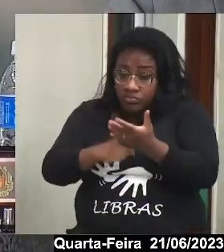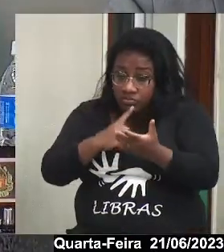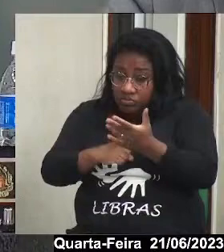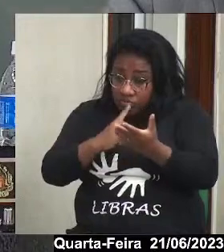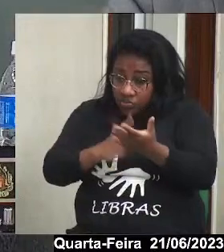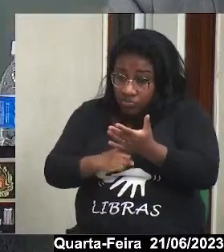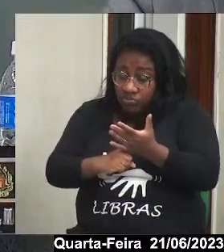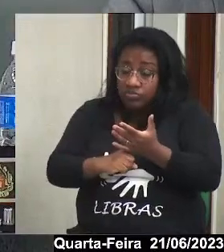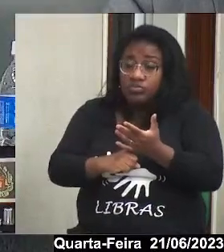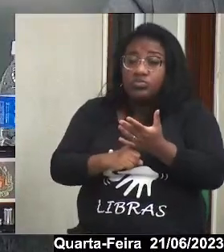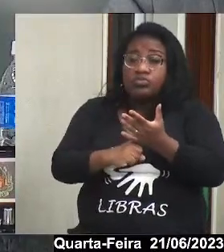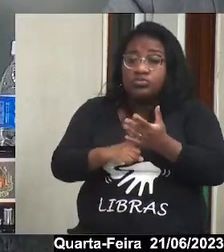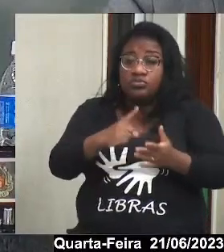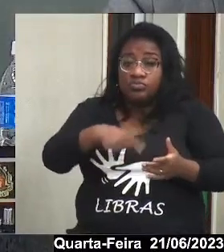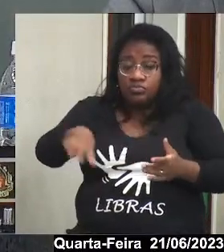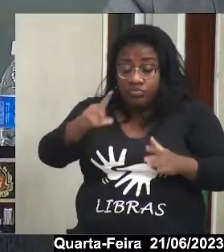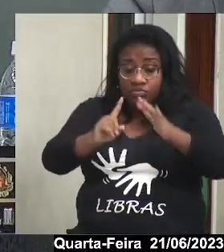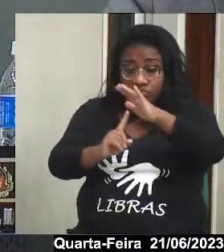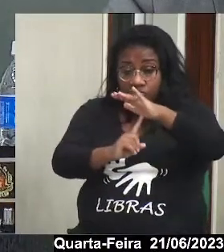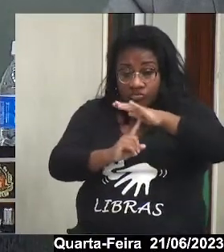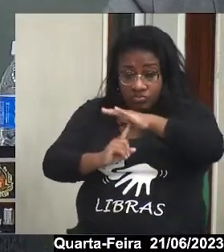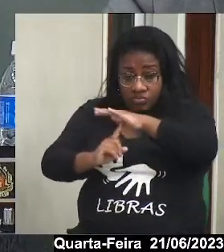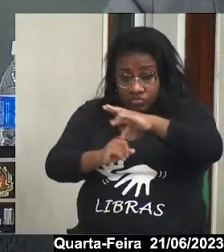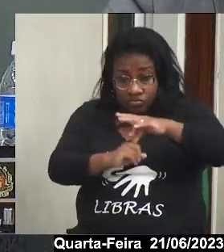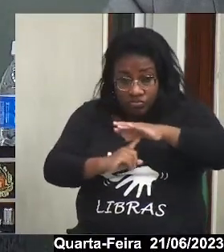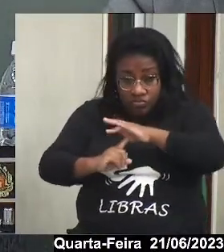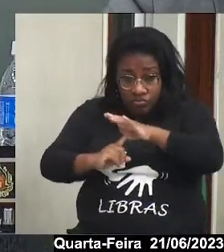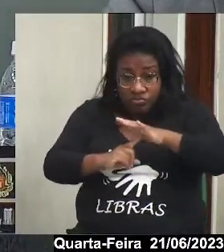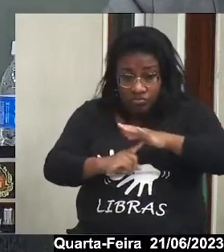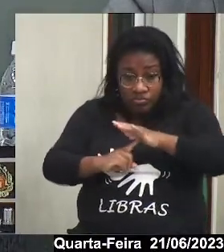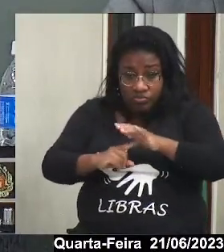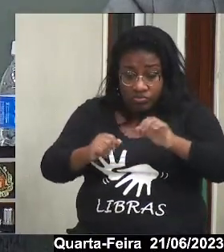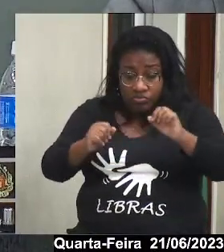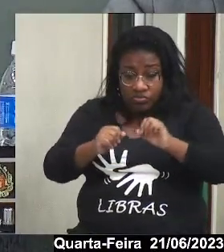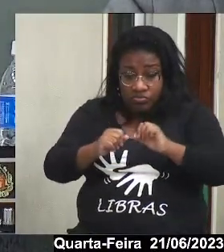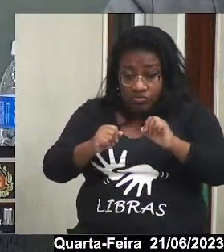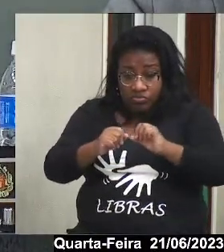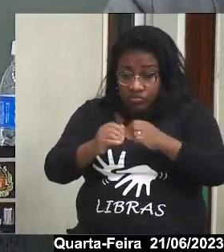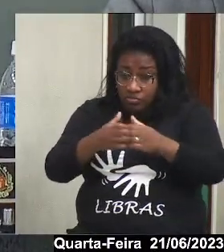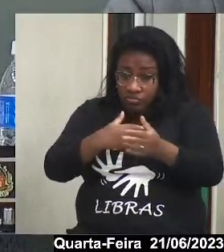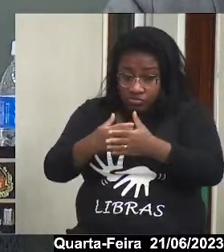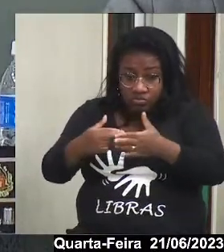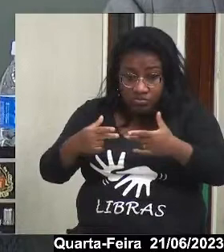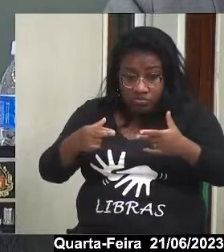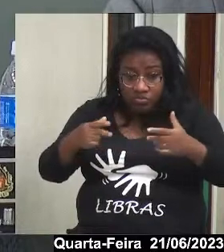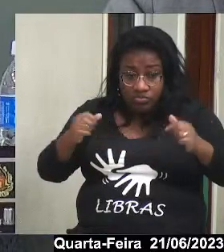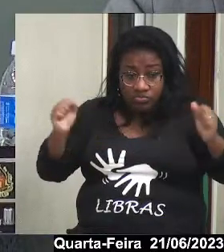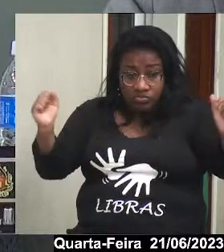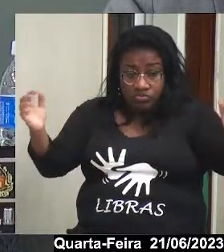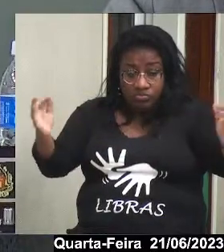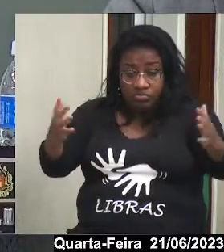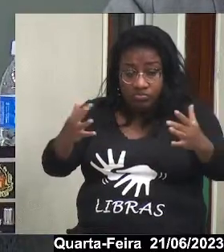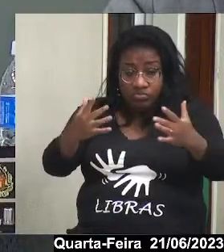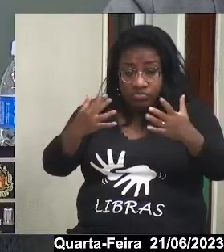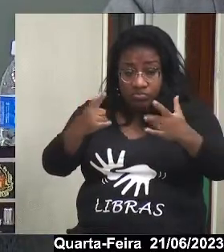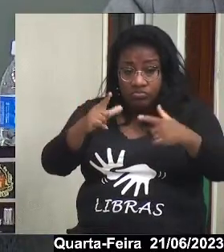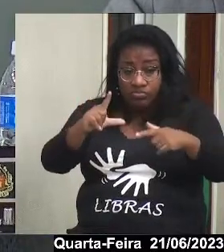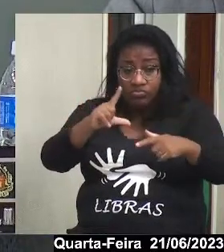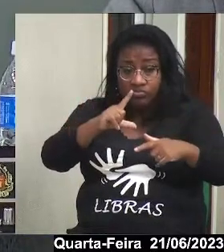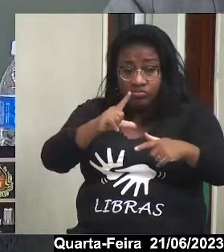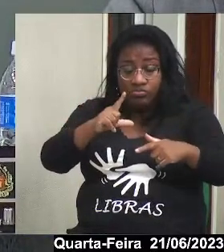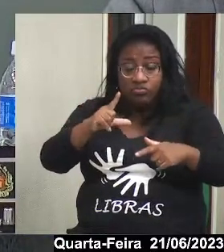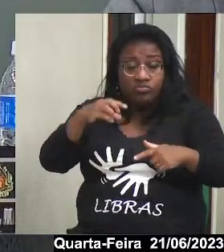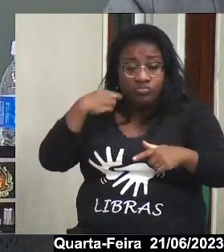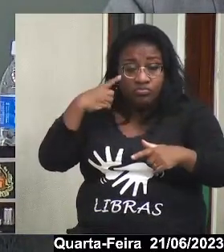doutor Tiago, de não tomar nenhum posicionamento se eles não estiverem presentes. E o senhor, como advogado responsável